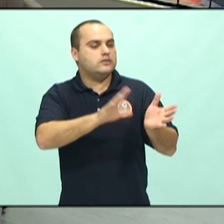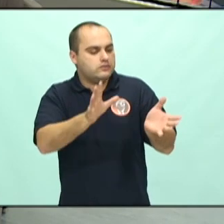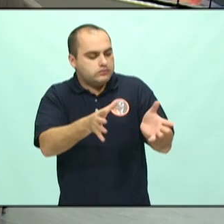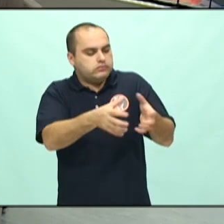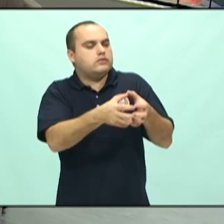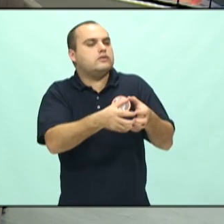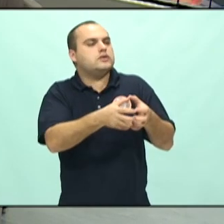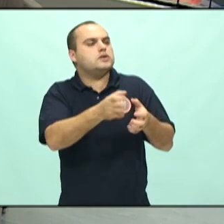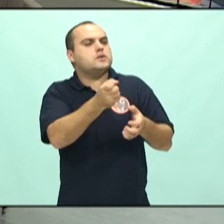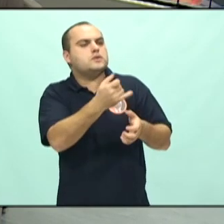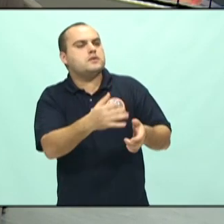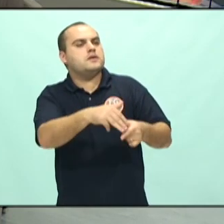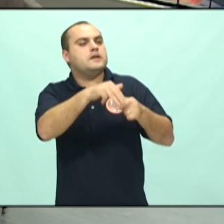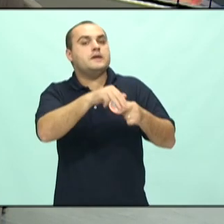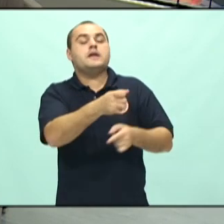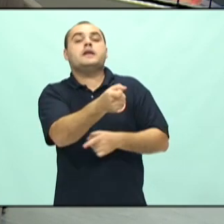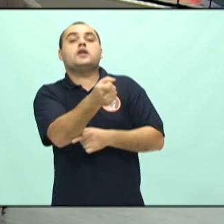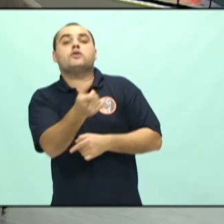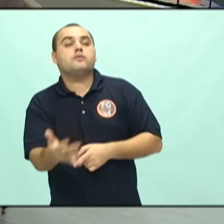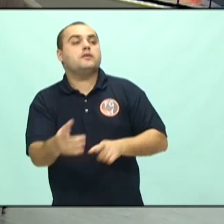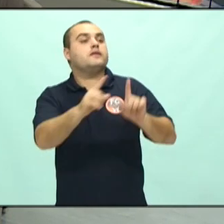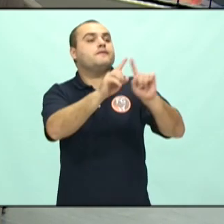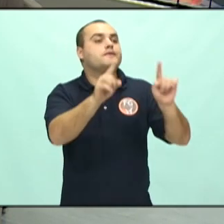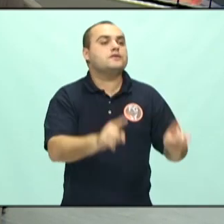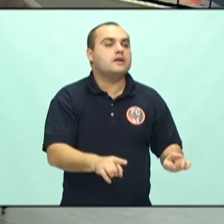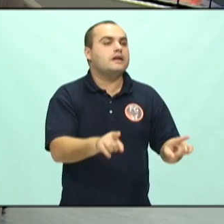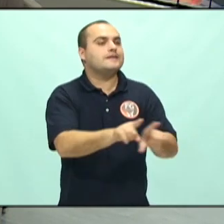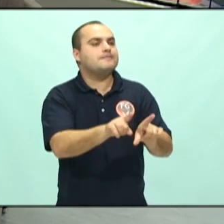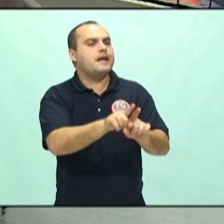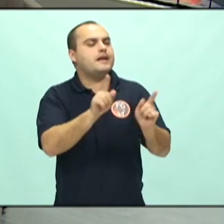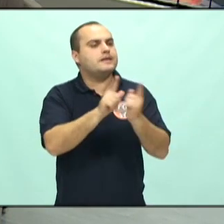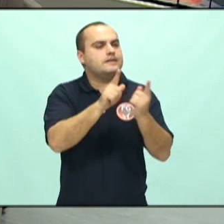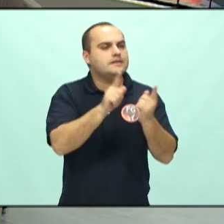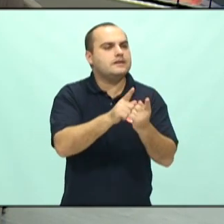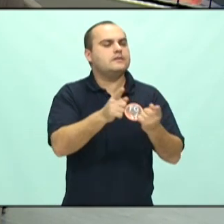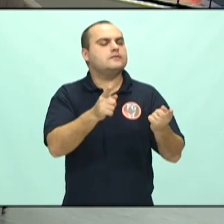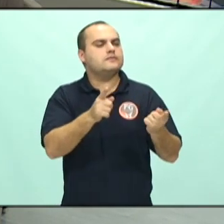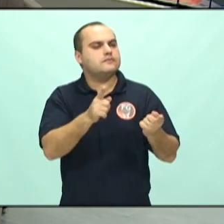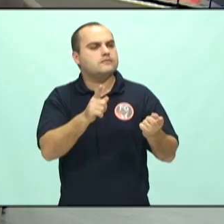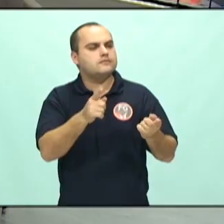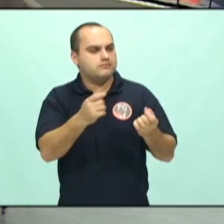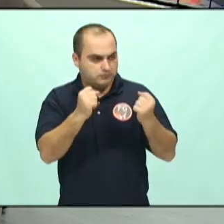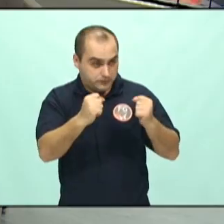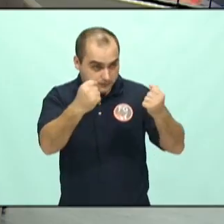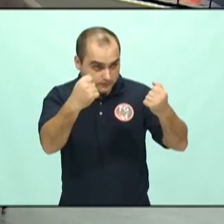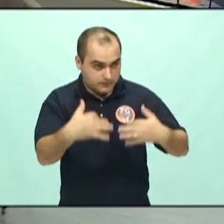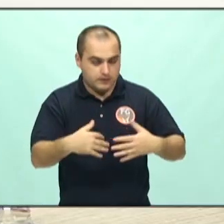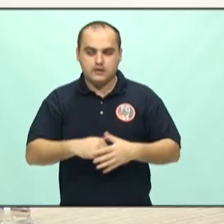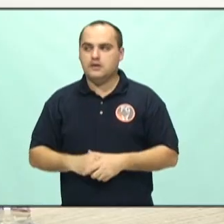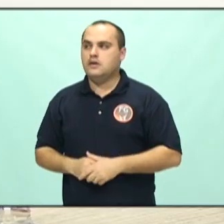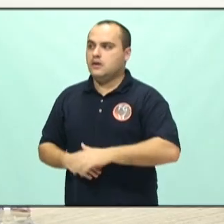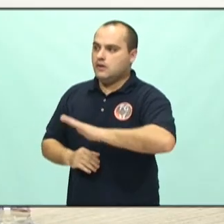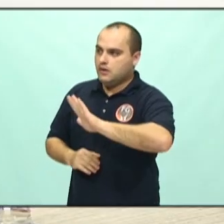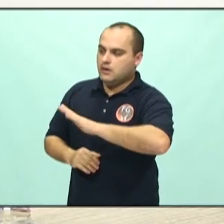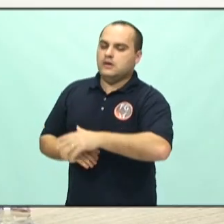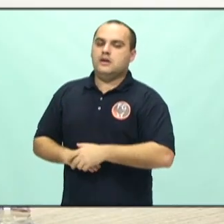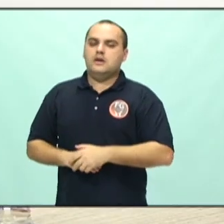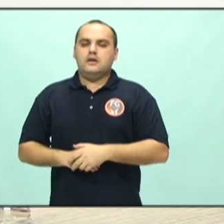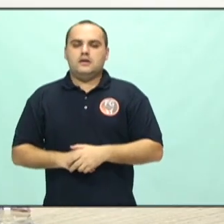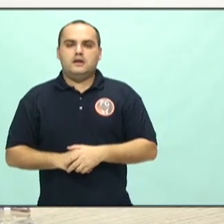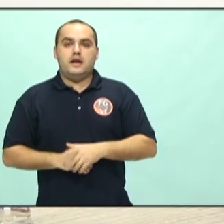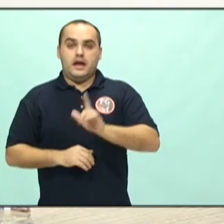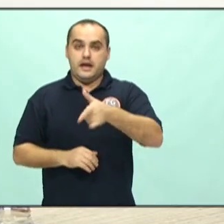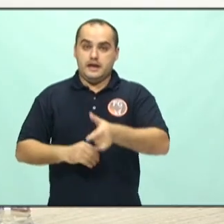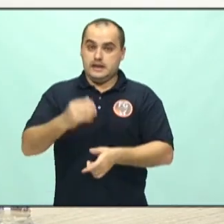são atendidos nesse espectro aproximadamente? Quantos são filiados? Quantos não são? A base do sindicato são